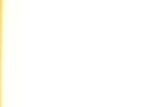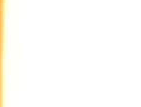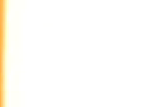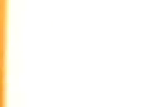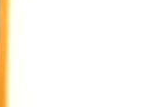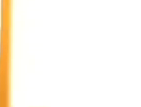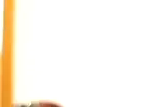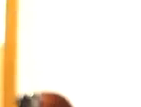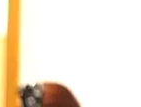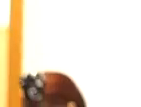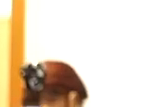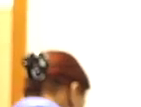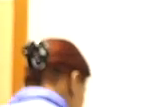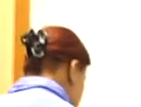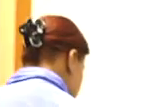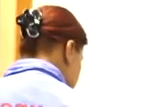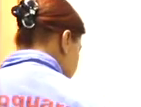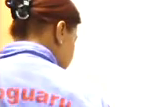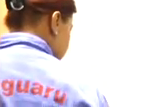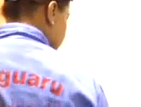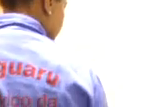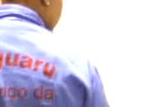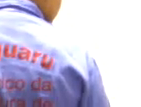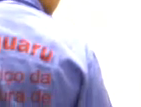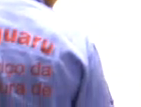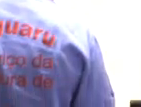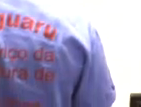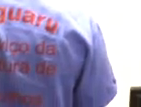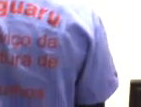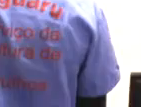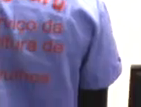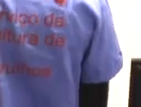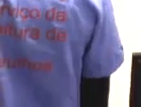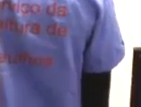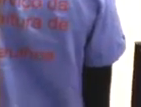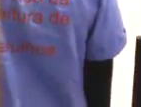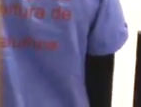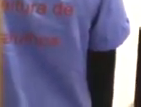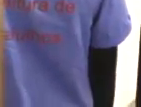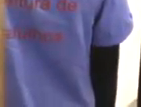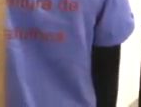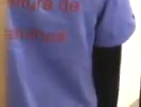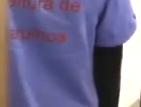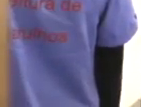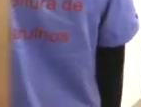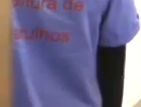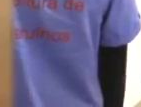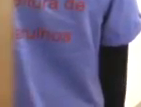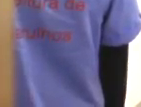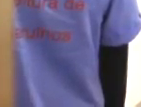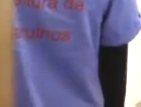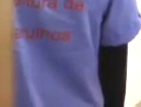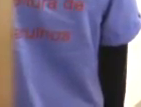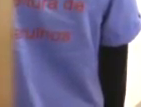terceiro andar da Câmara Municipal, das 8 às 17 horas. O telefone é